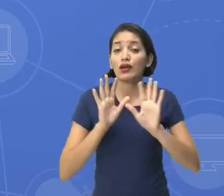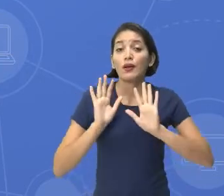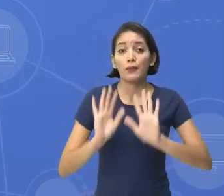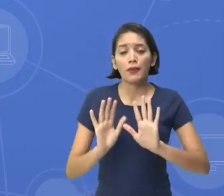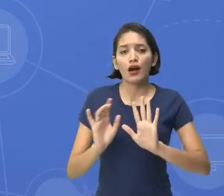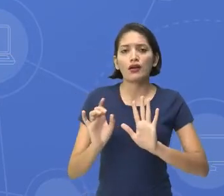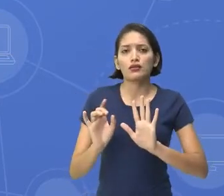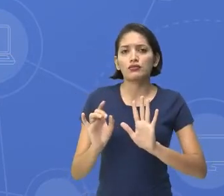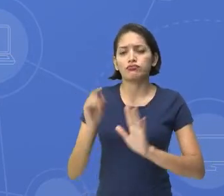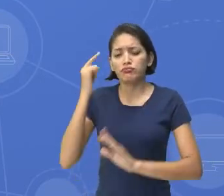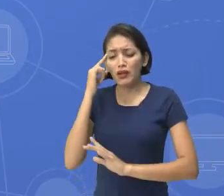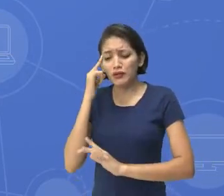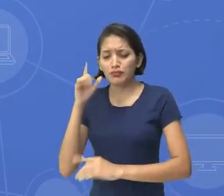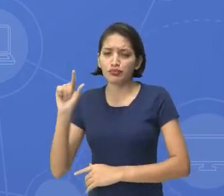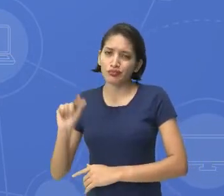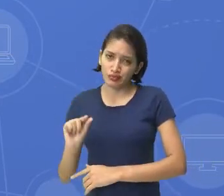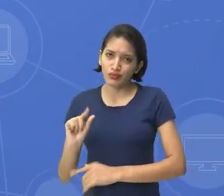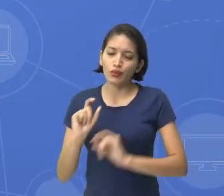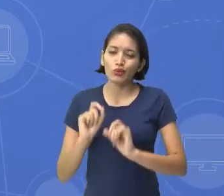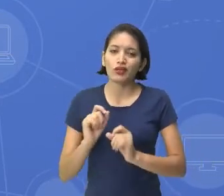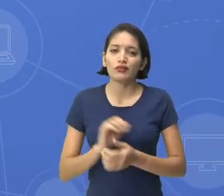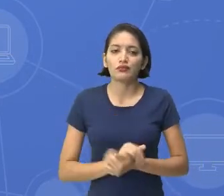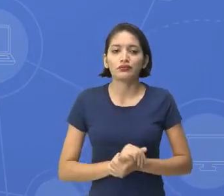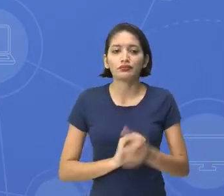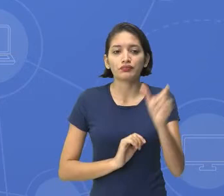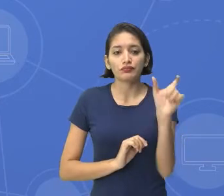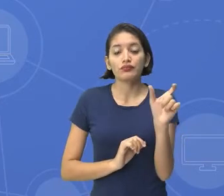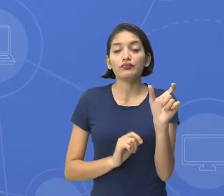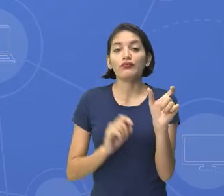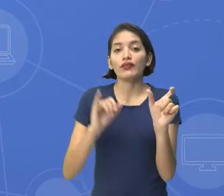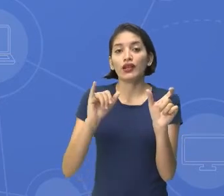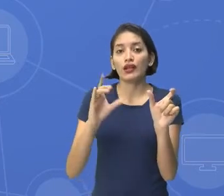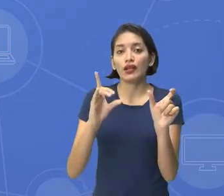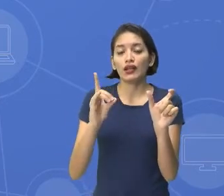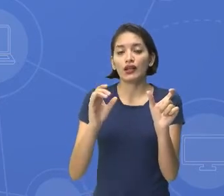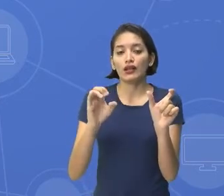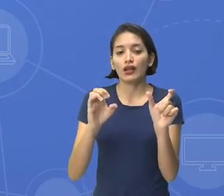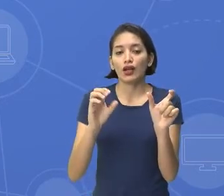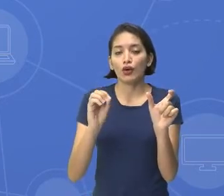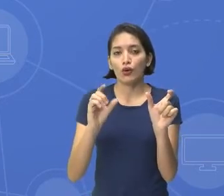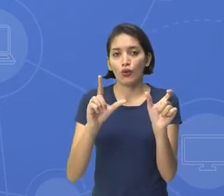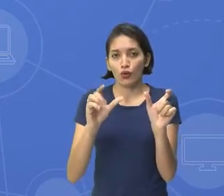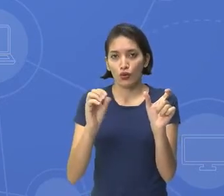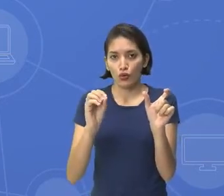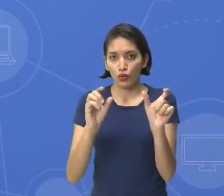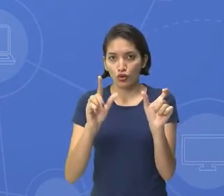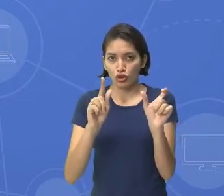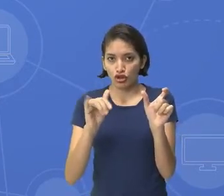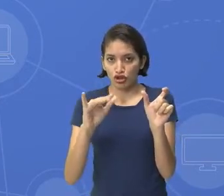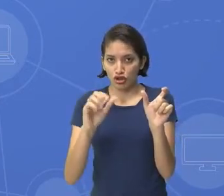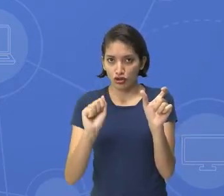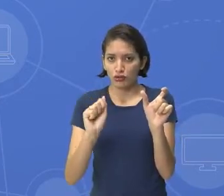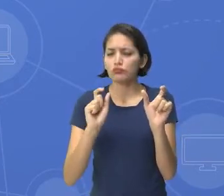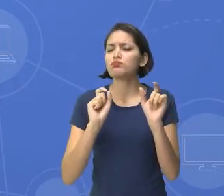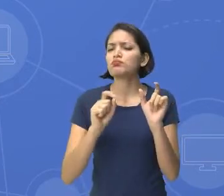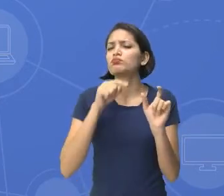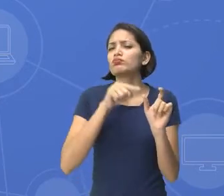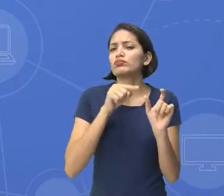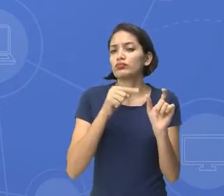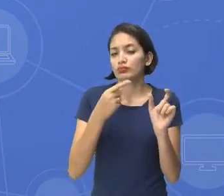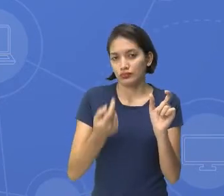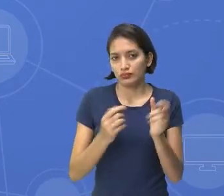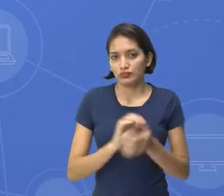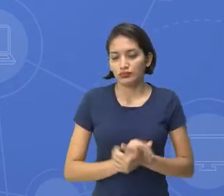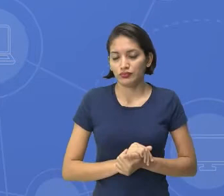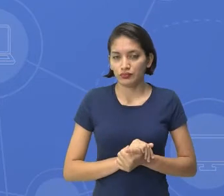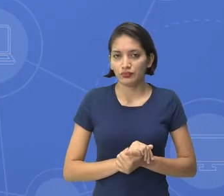se pensa pouco. Chama-se ideologia. Nós vamos falar dela através